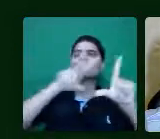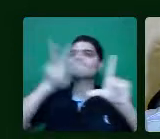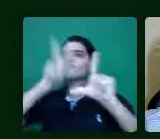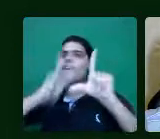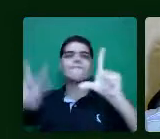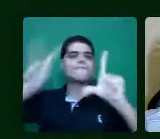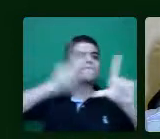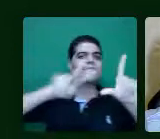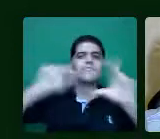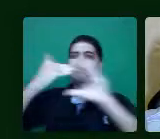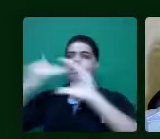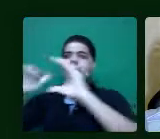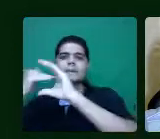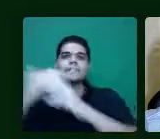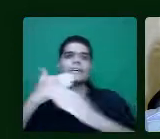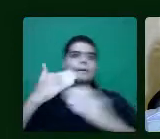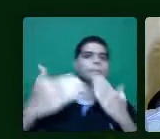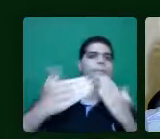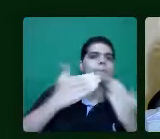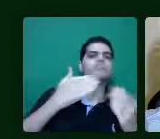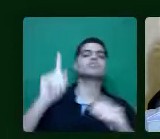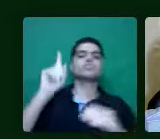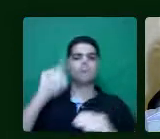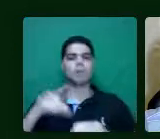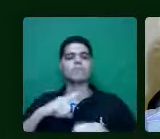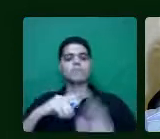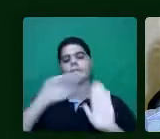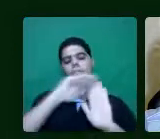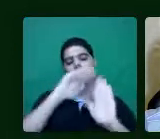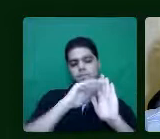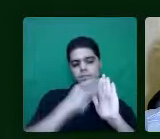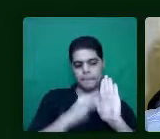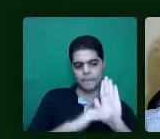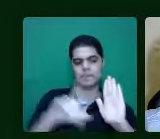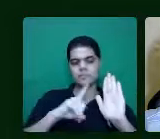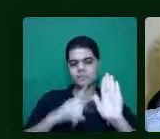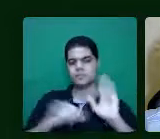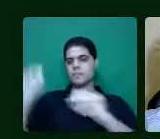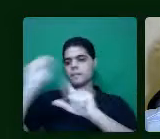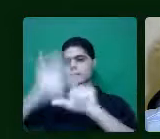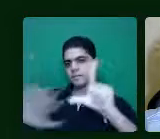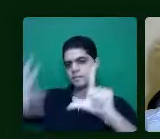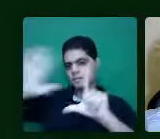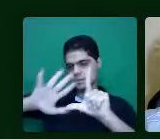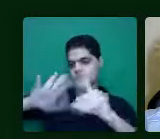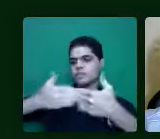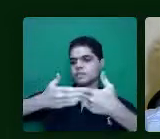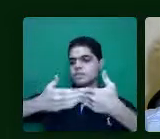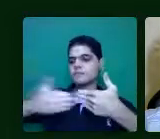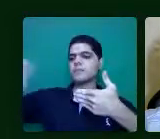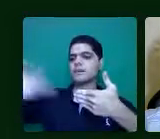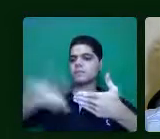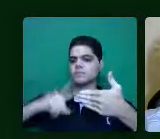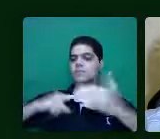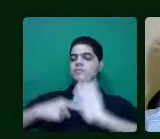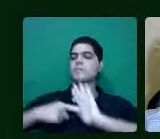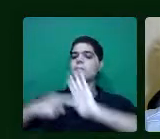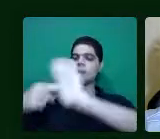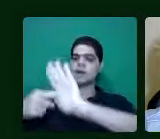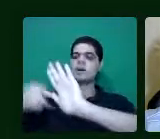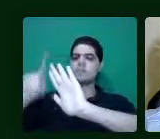vão receber um tutorial. Mas basicamente na plataforma, vocês vão ter ali um espaço onde vão aparecer as